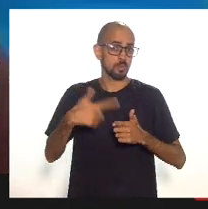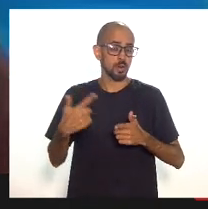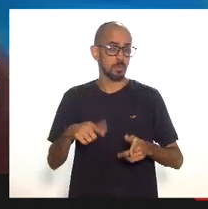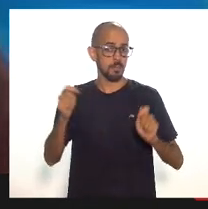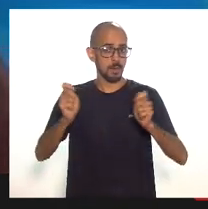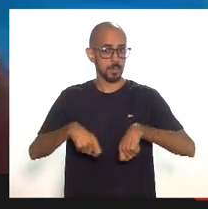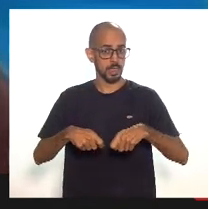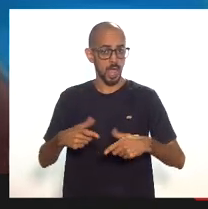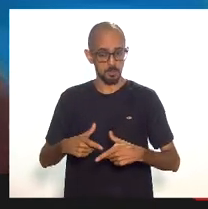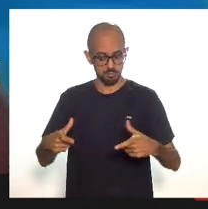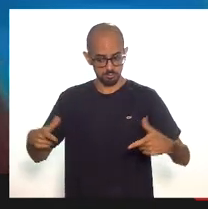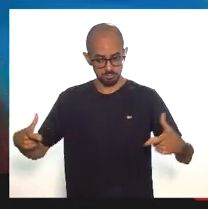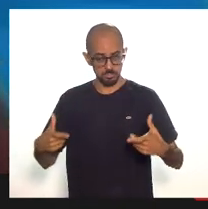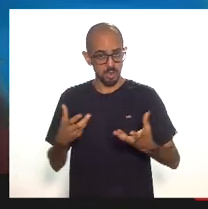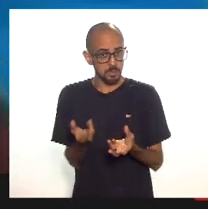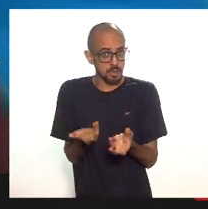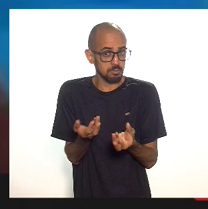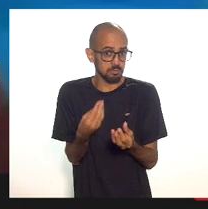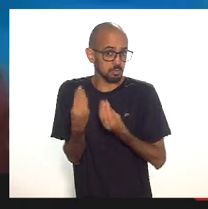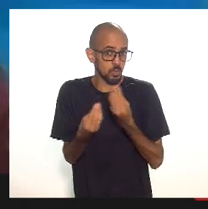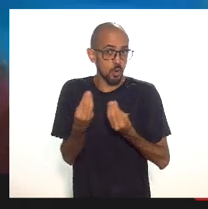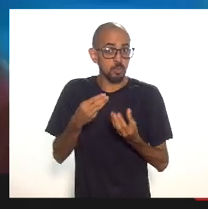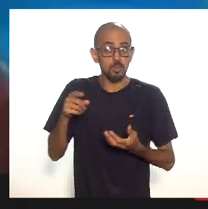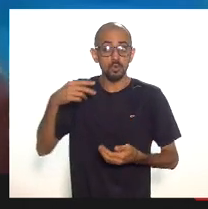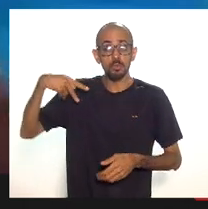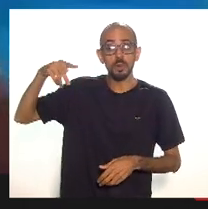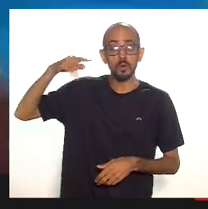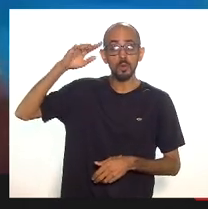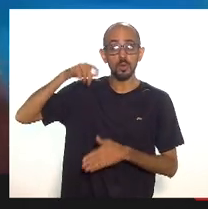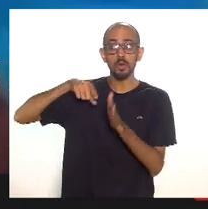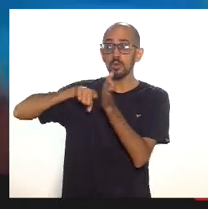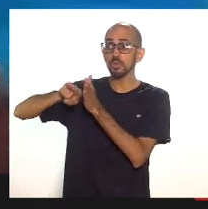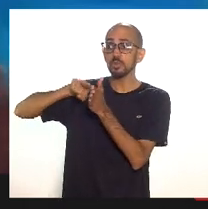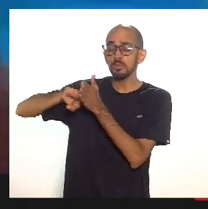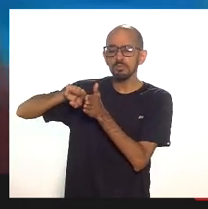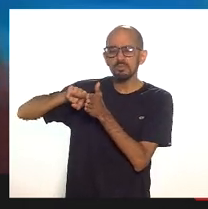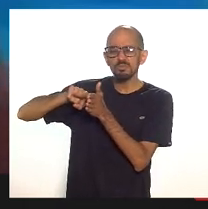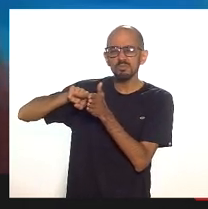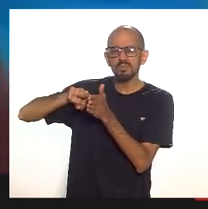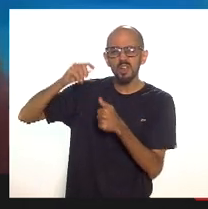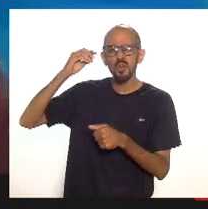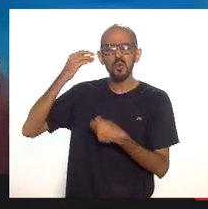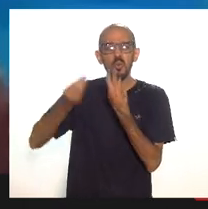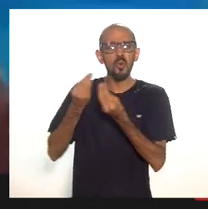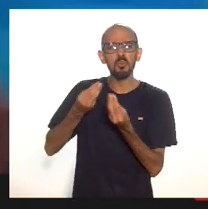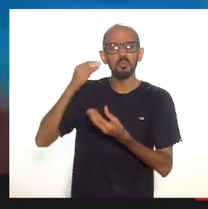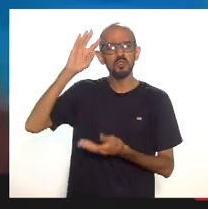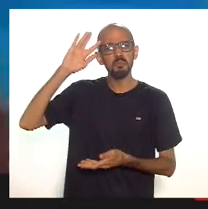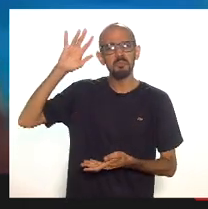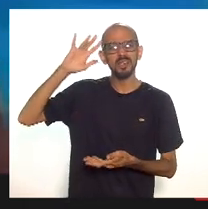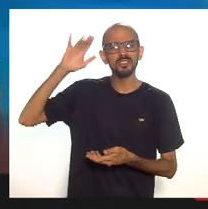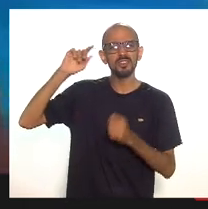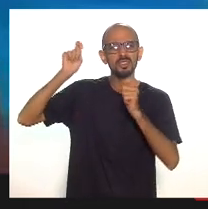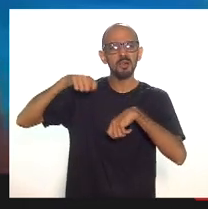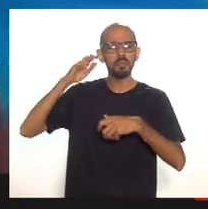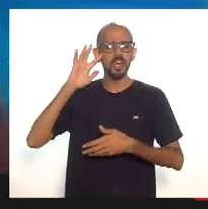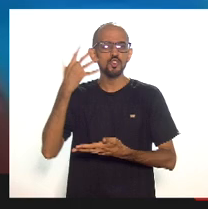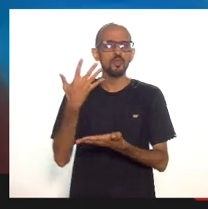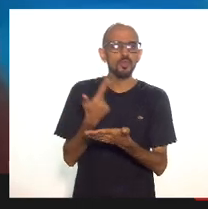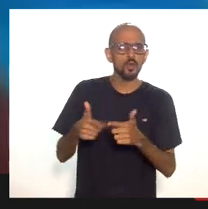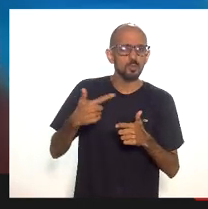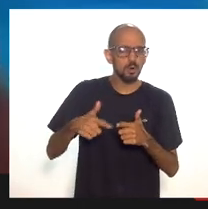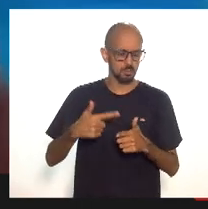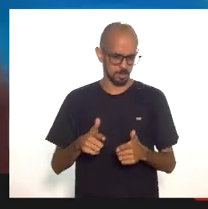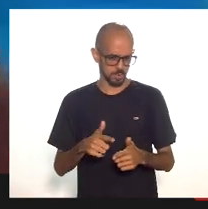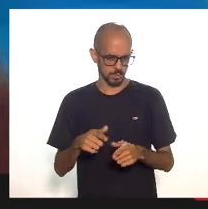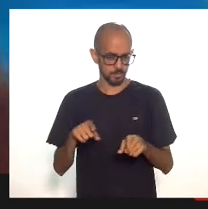feita a ampliação para Covid? Como é que o senhor imagina que vai resolver esse problema da realidade do dia a dia? E